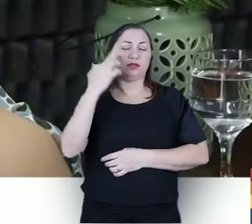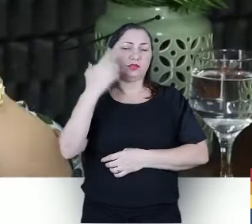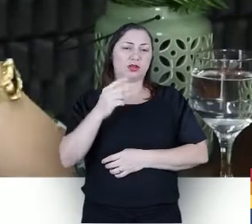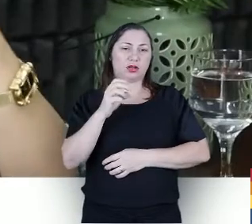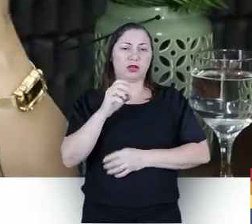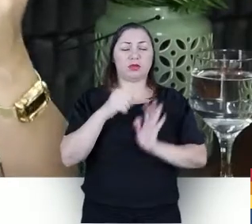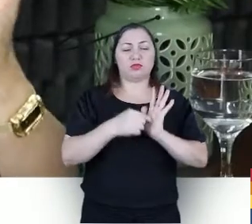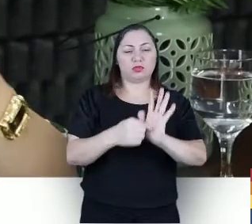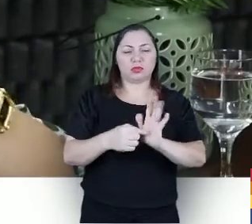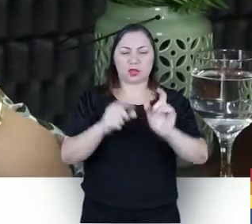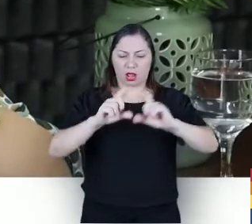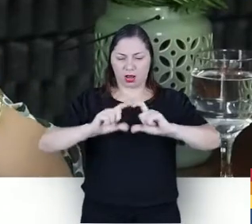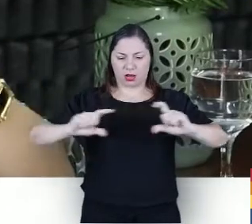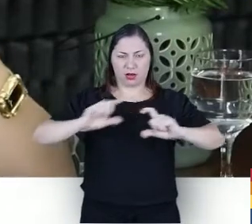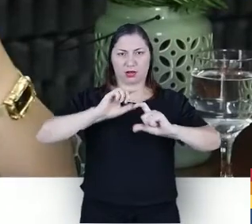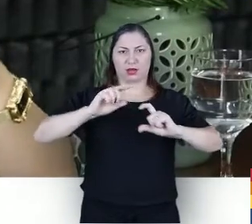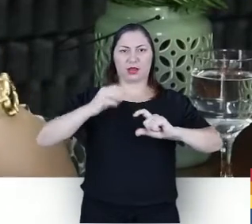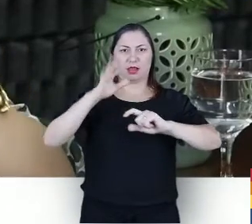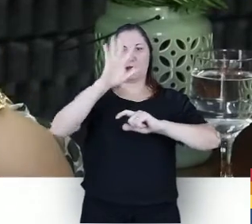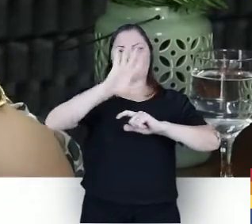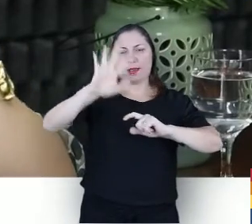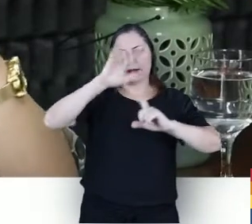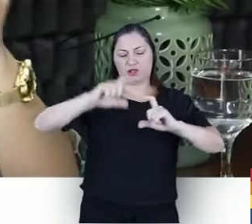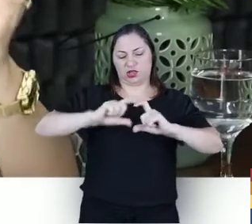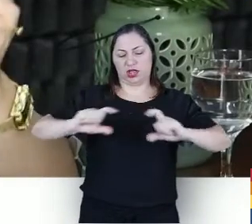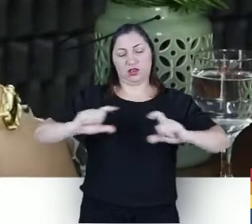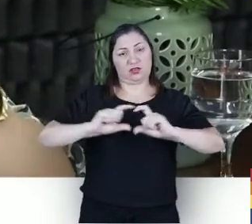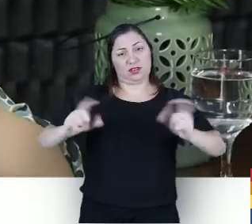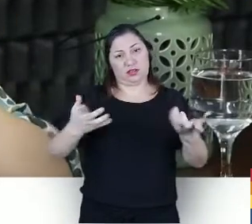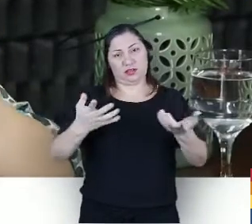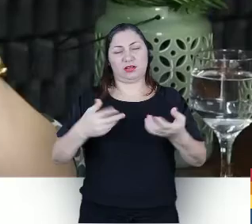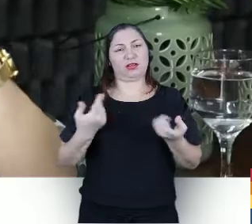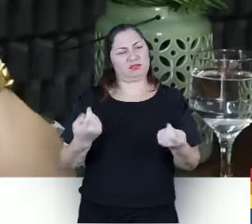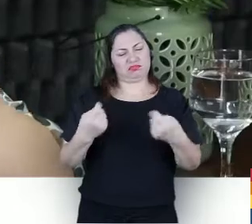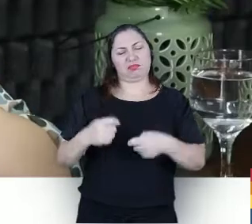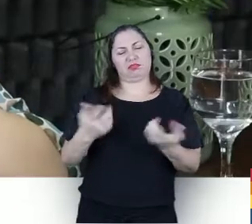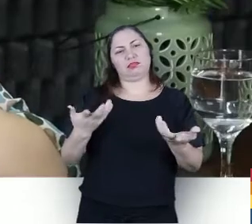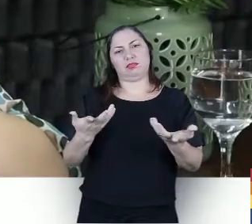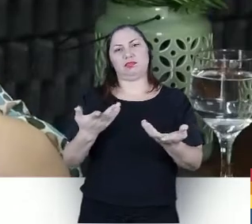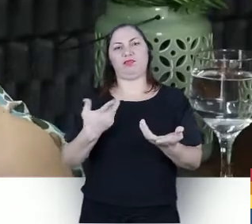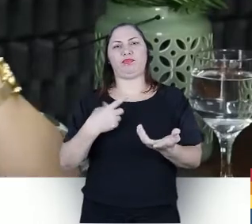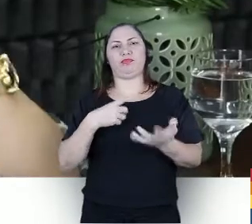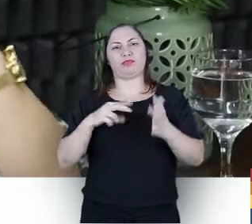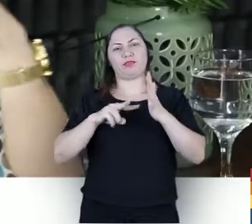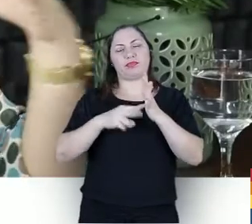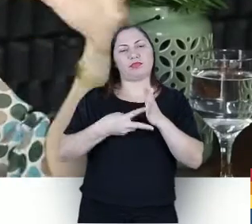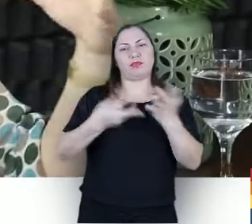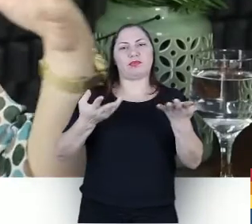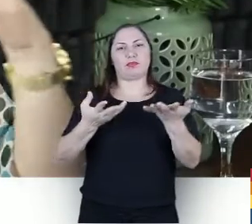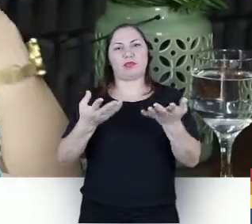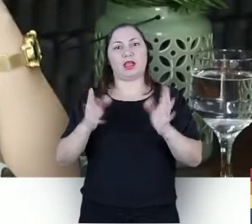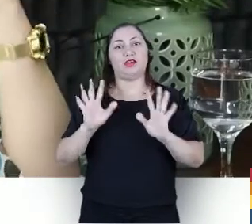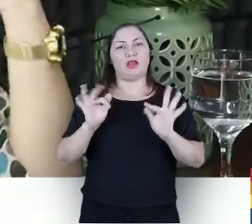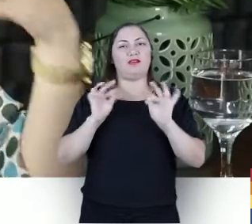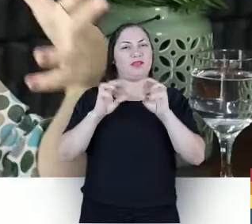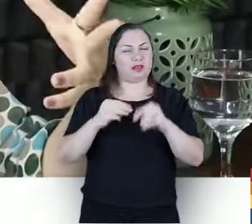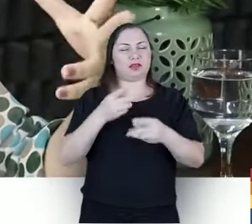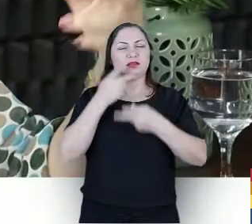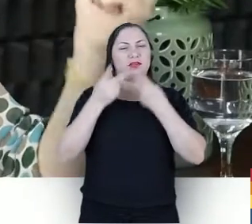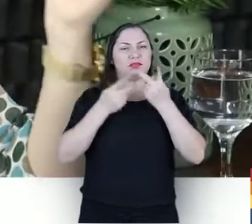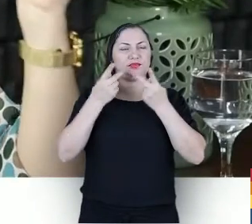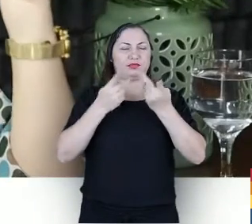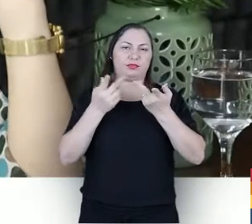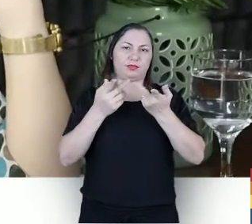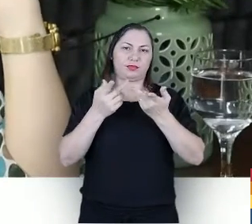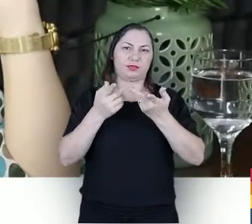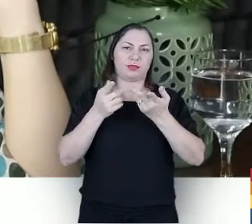Né? Por que não colaborar com aquele professor de história ali que está trabalhando uma legenda e tal? Né? Então, é um universo extremamente